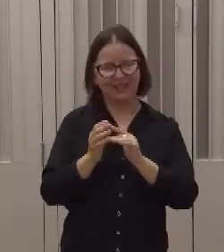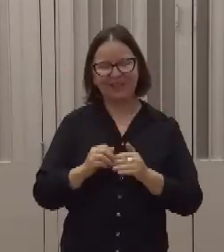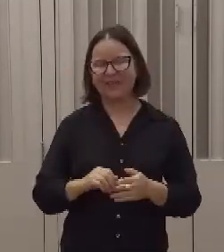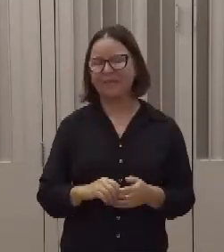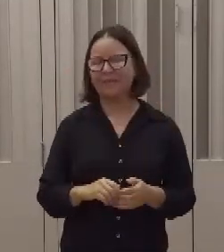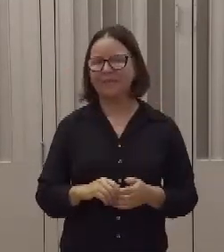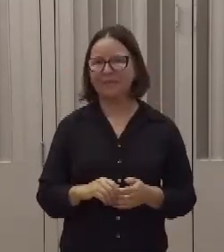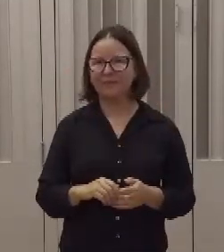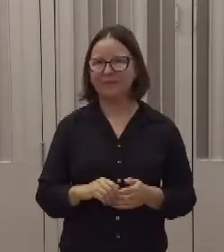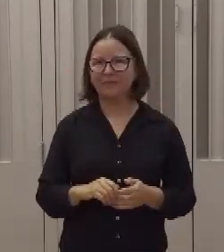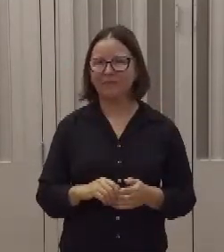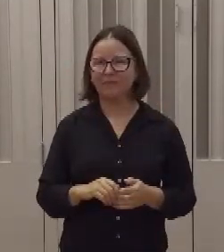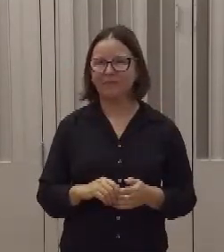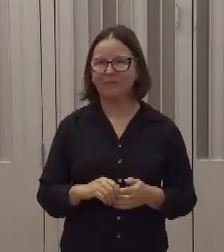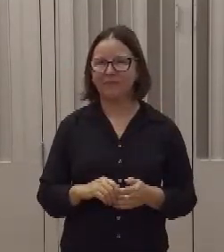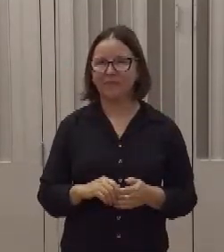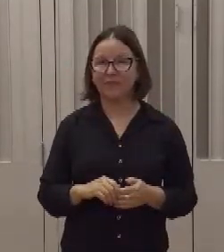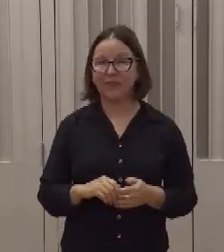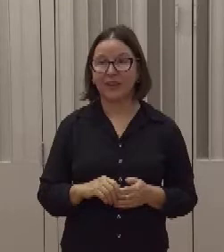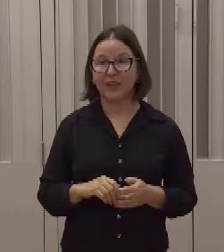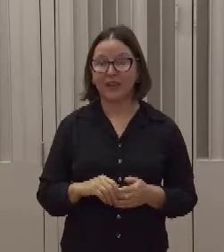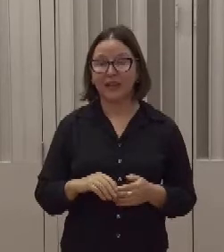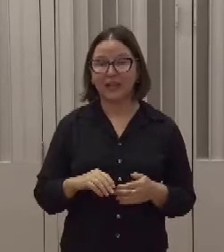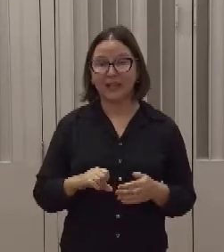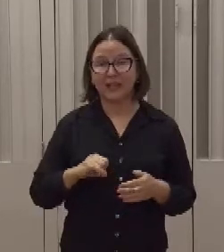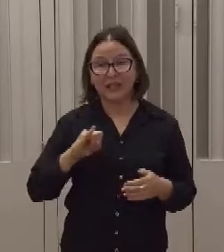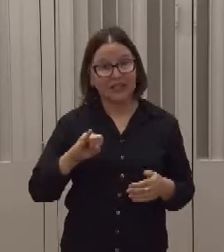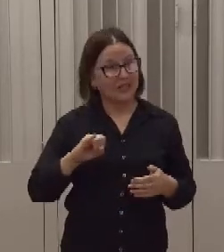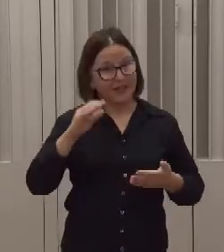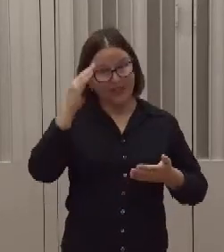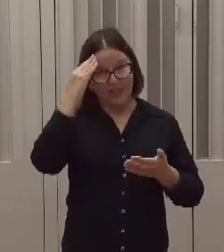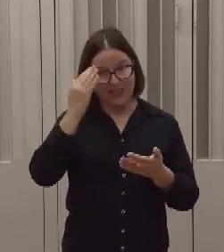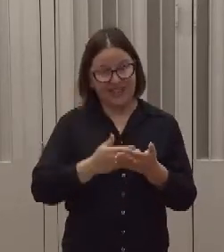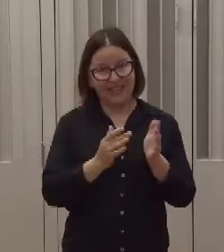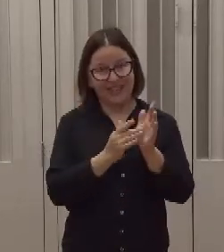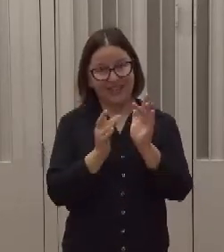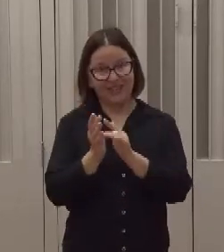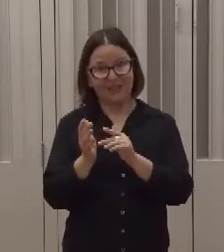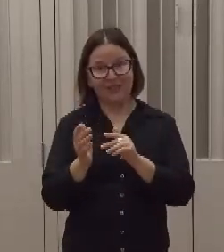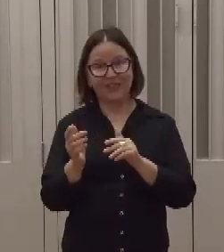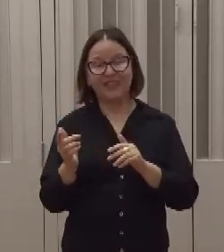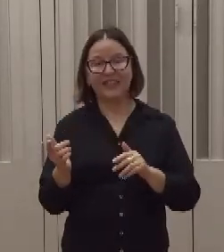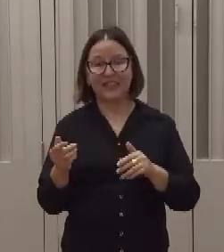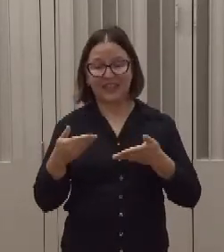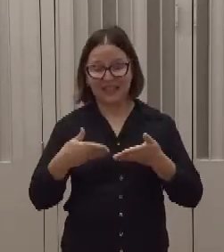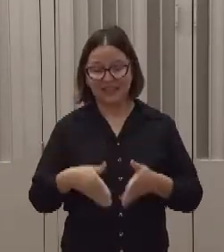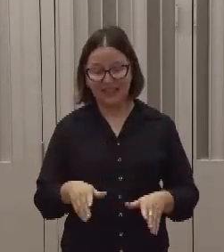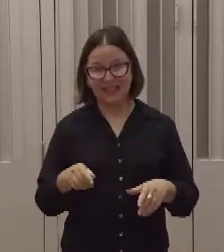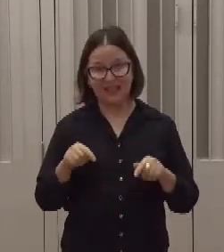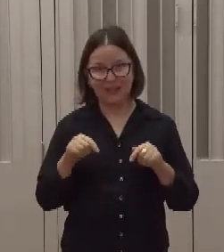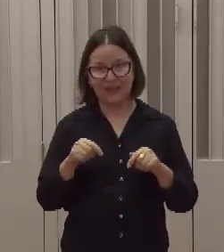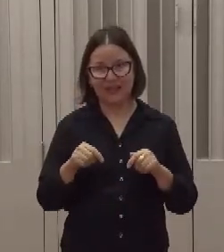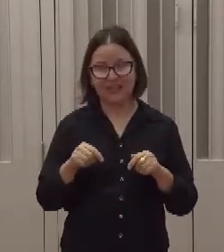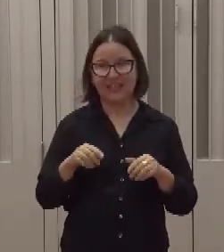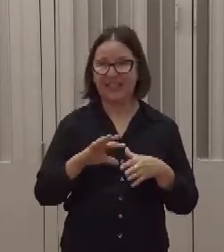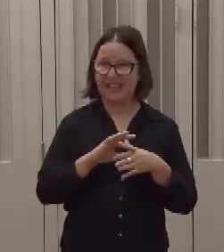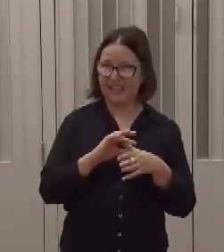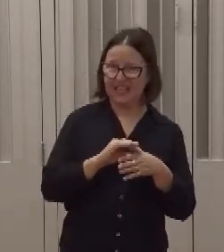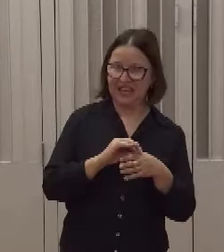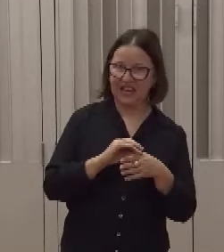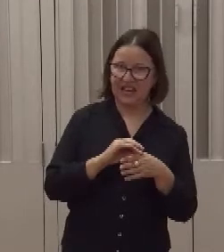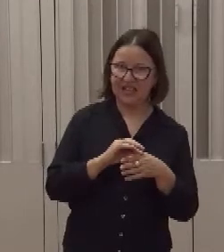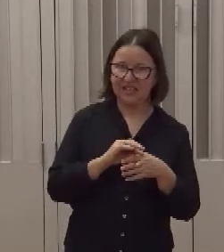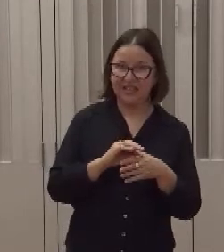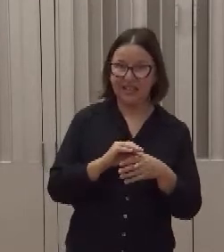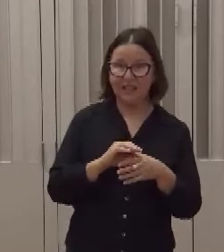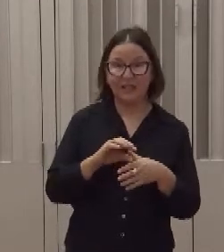Rejeitar a encarnação é negar o perfeito sacrifício pelos pecados do povo de Deus. Se Jesus não tivesse sido gerado